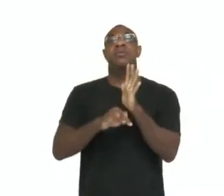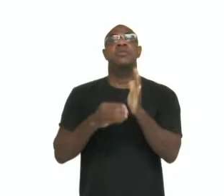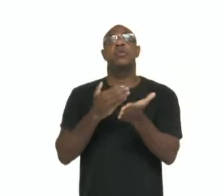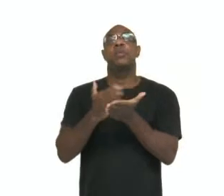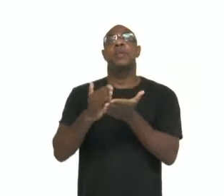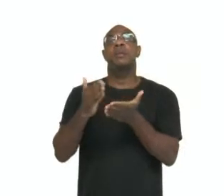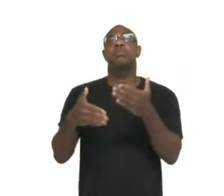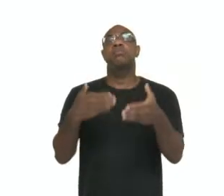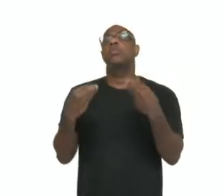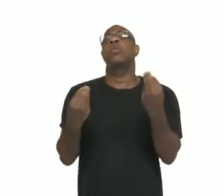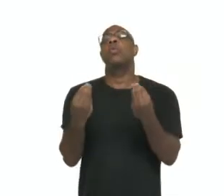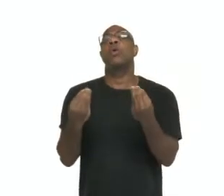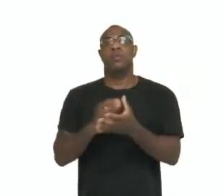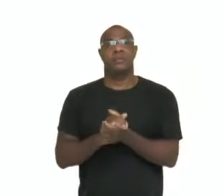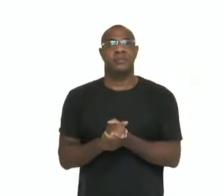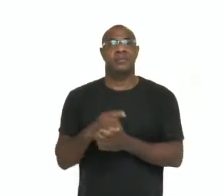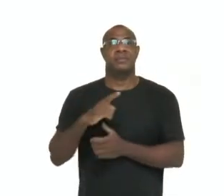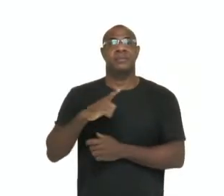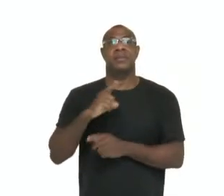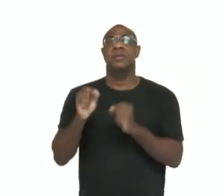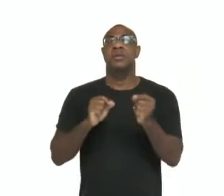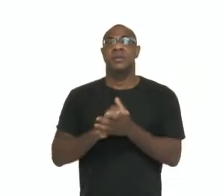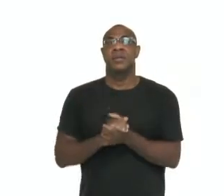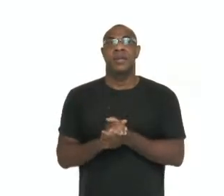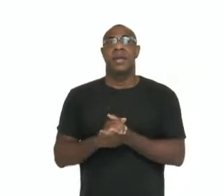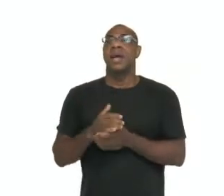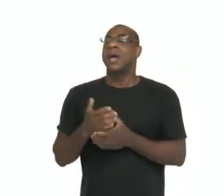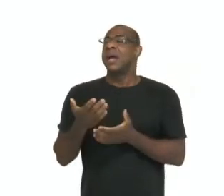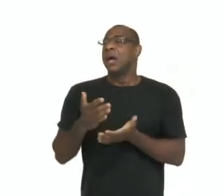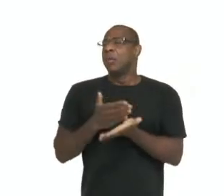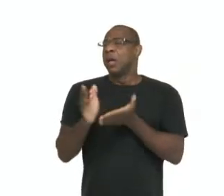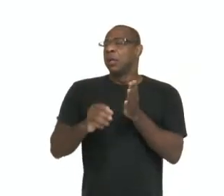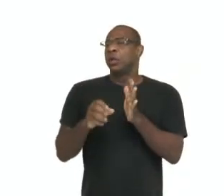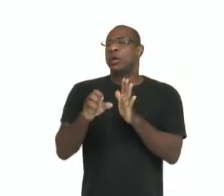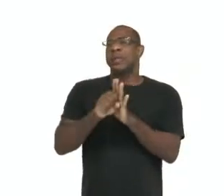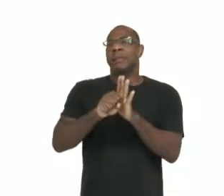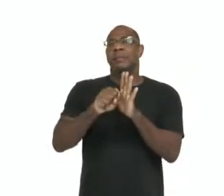condição dela, abordando a segunda metade do século XIX.